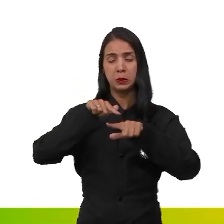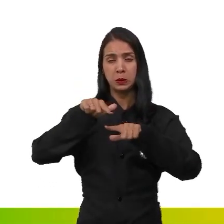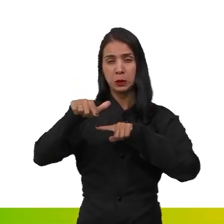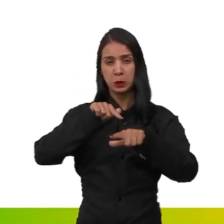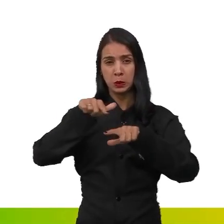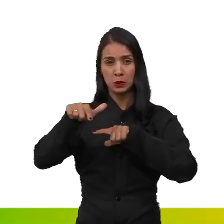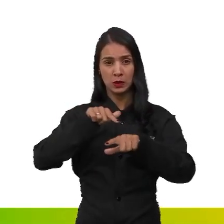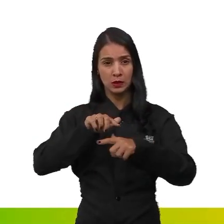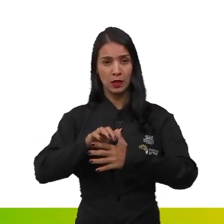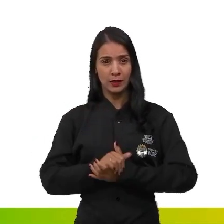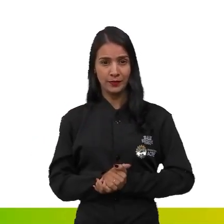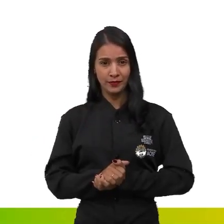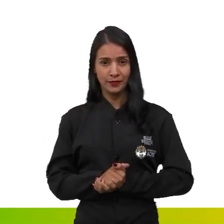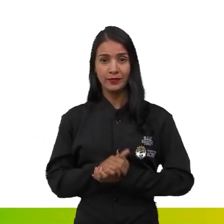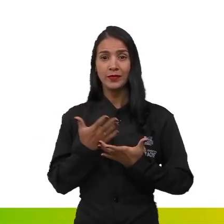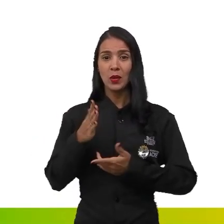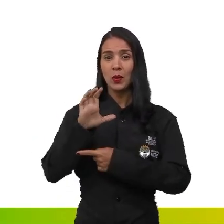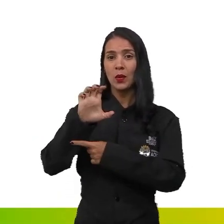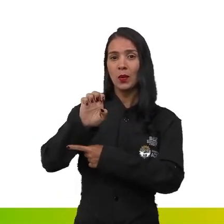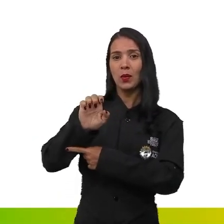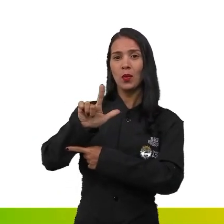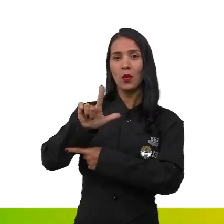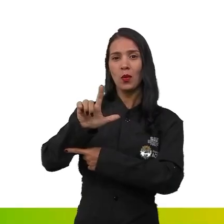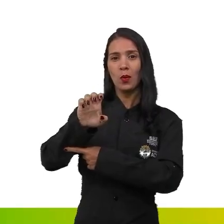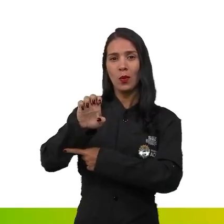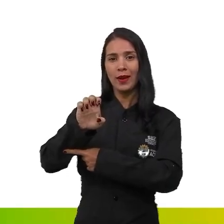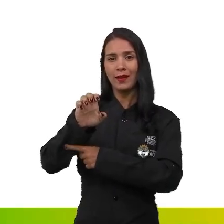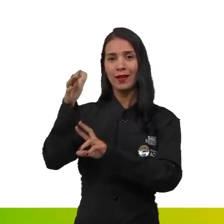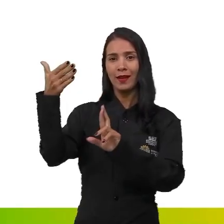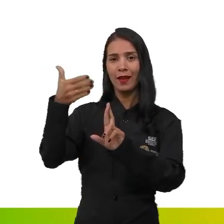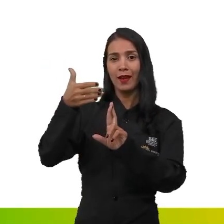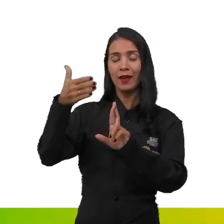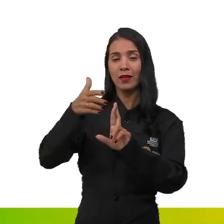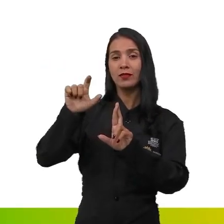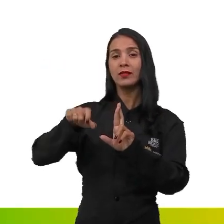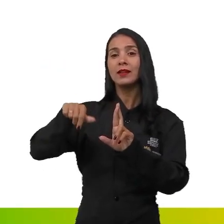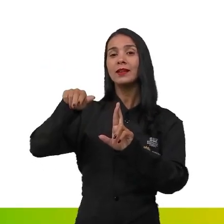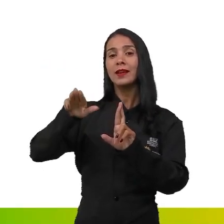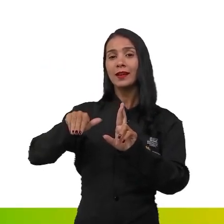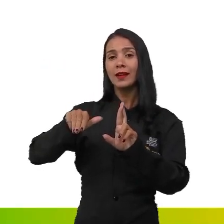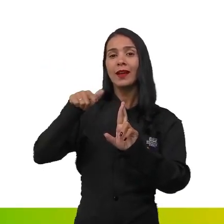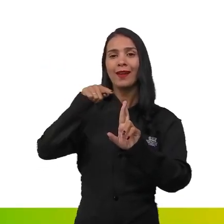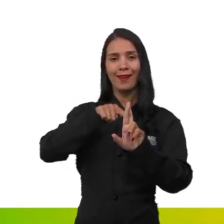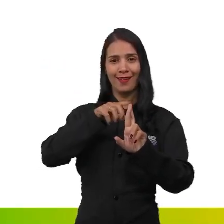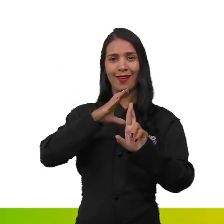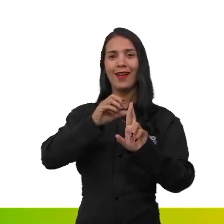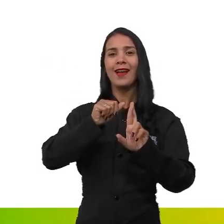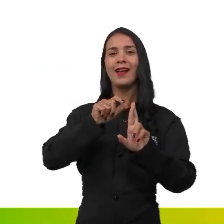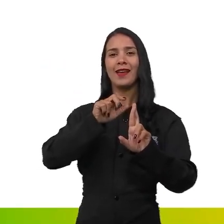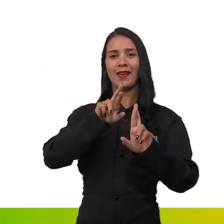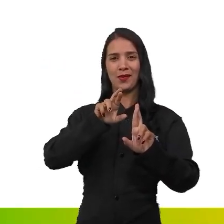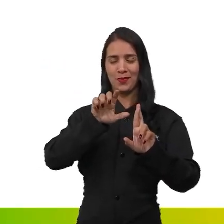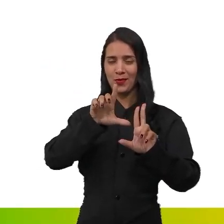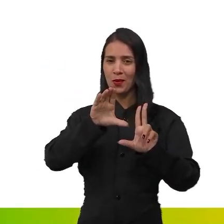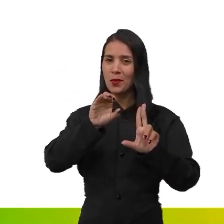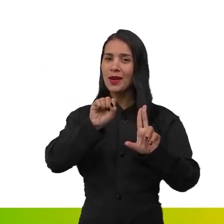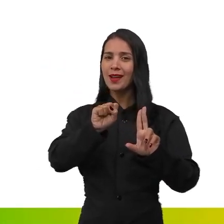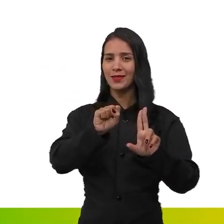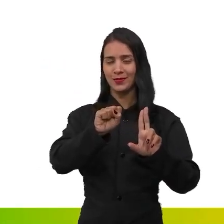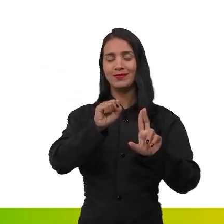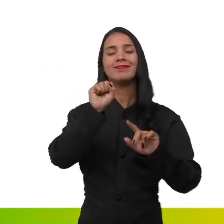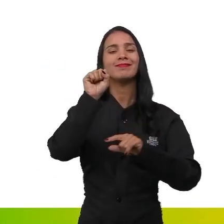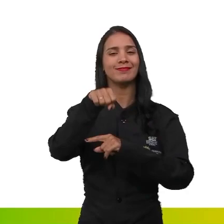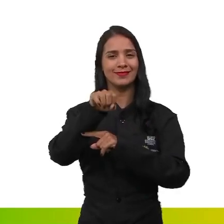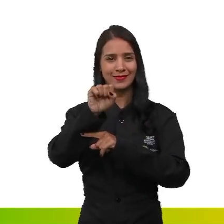Observa que o ele se refere a quem? Ao Carlos, mas para evitar essa repetição desnecessária, para a questão